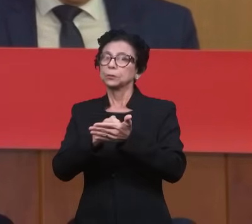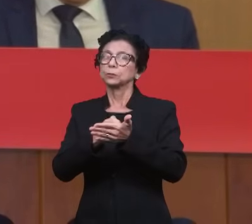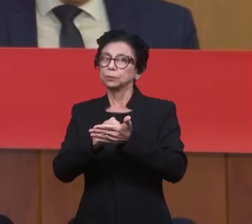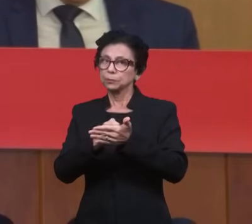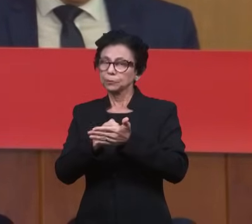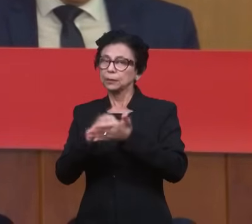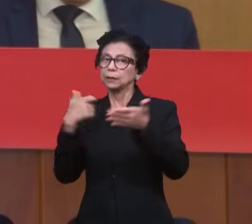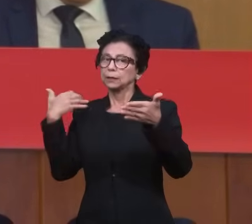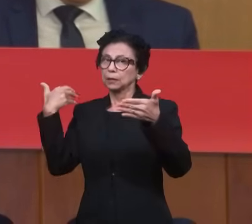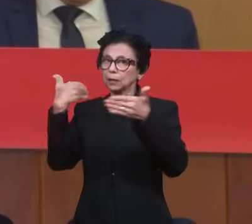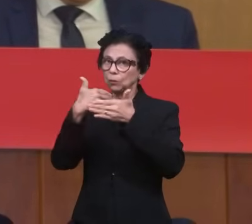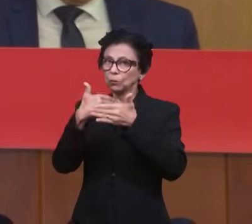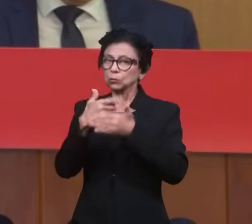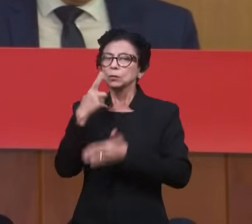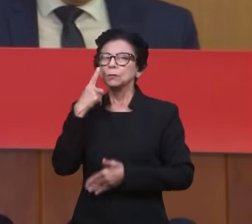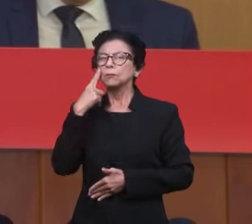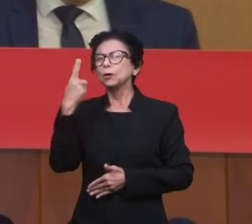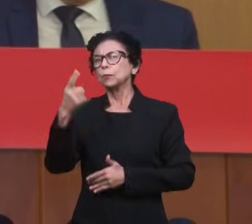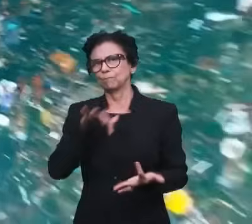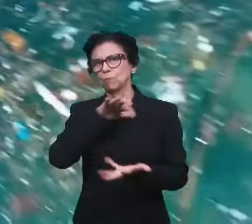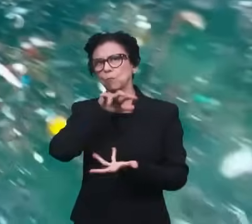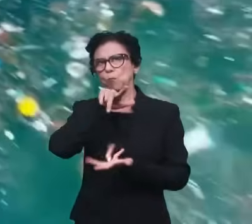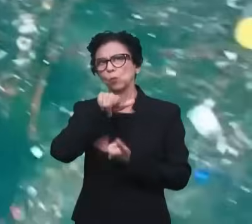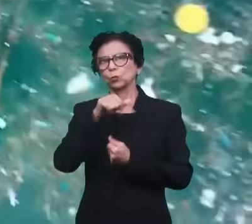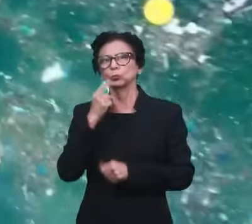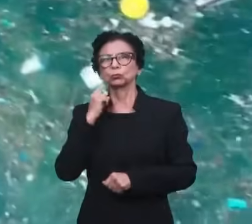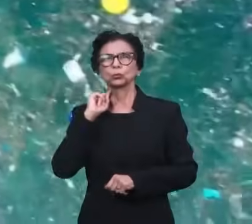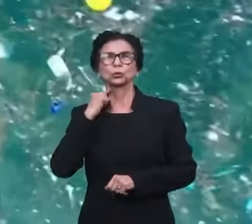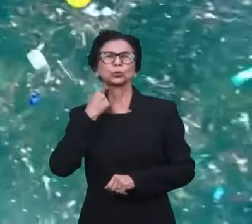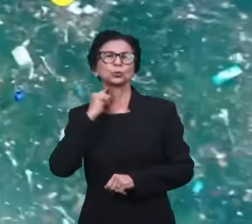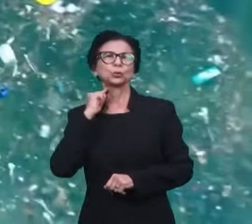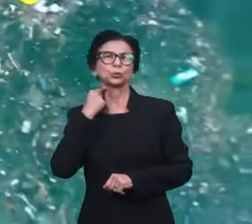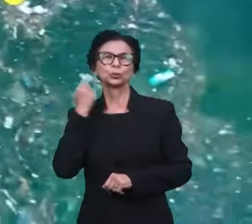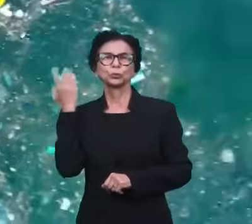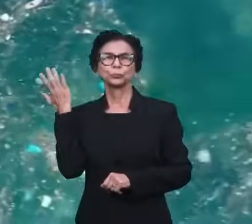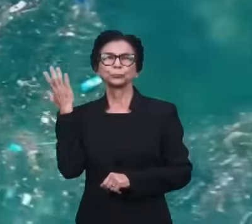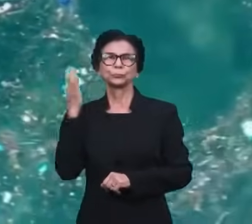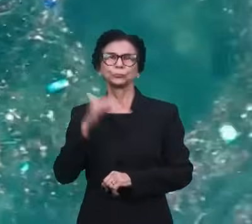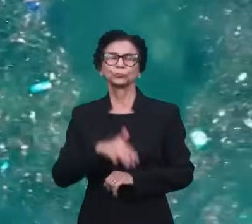irmãos terem uma ideia como está o nosso planeta.